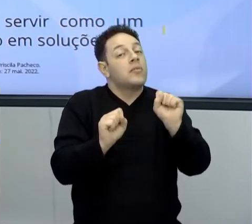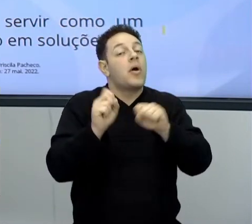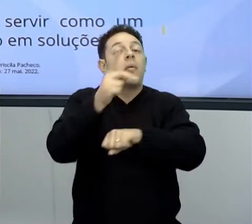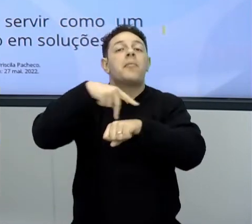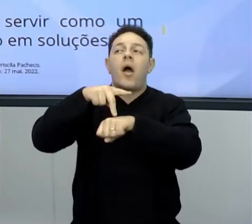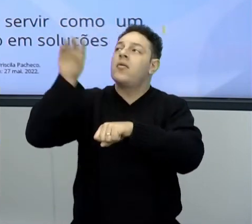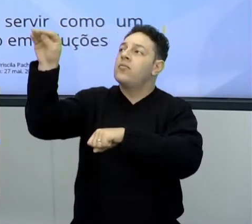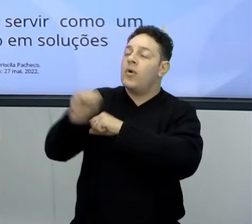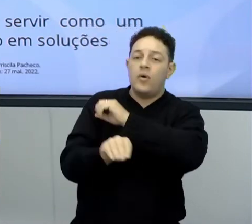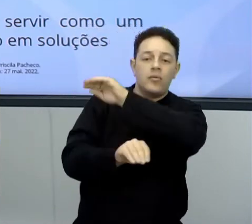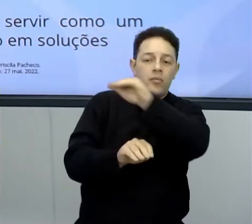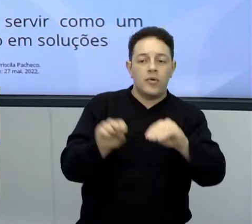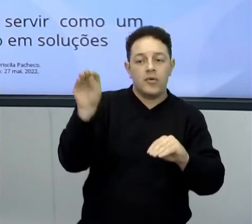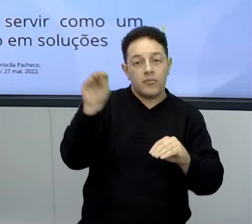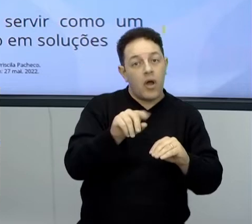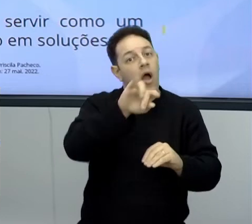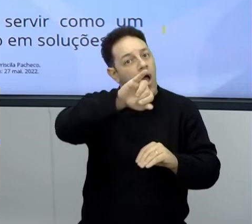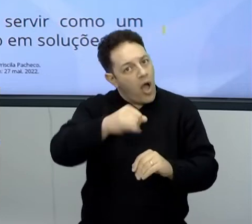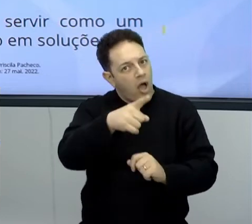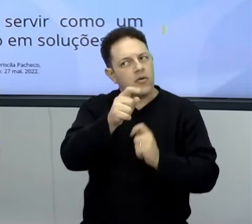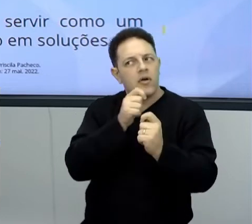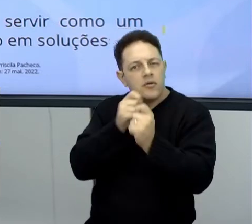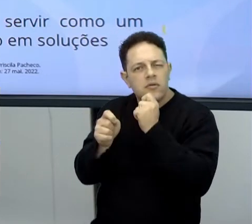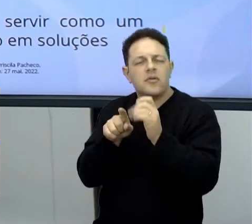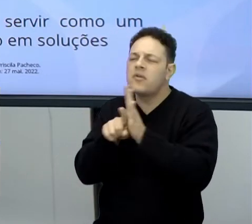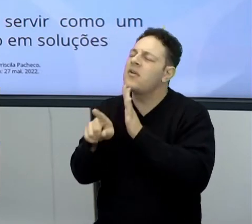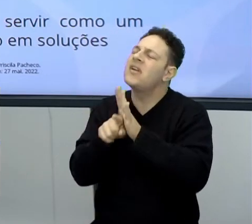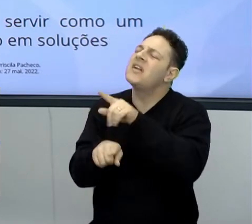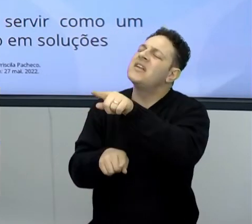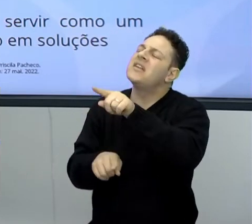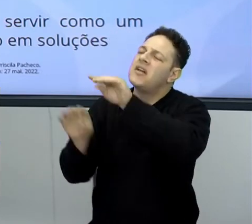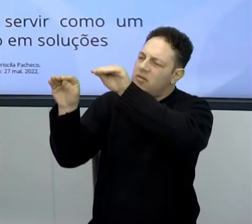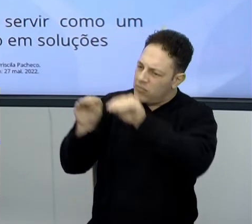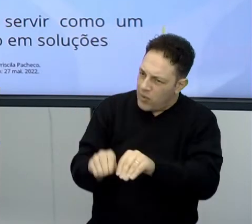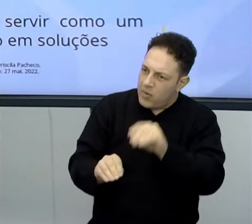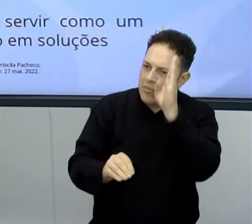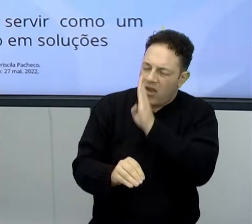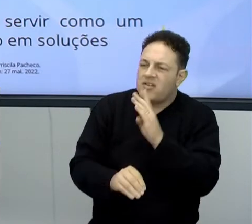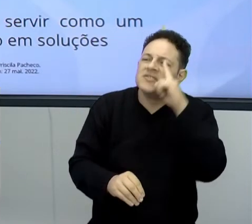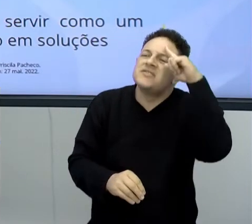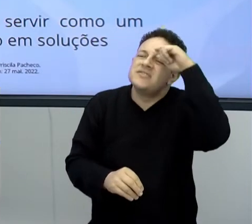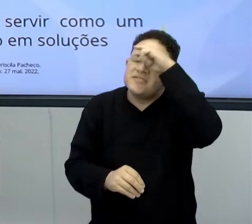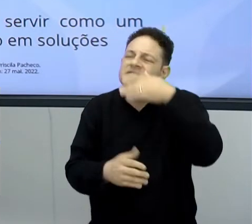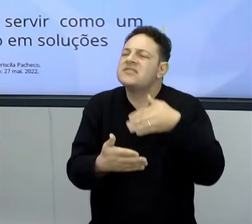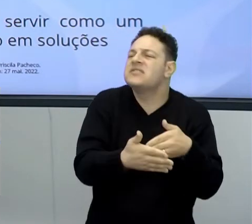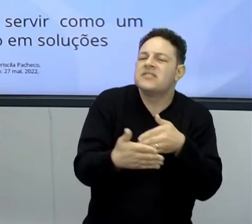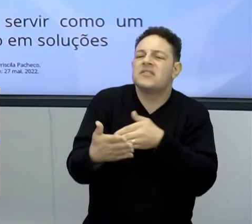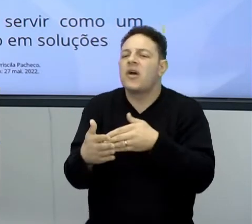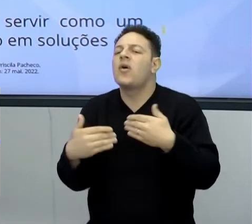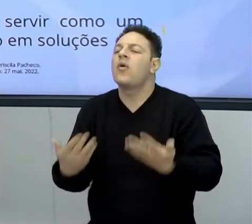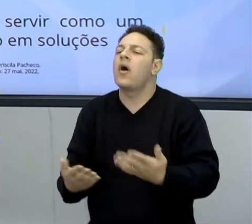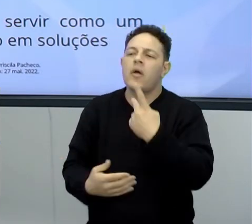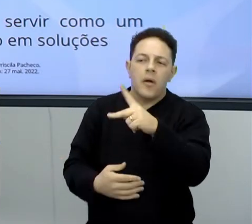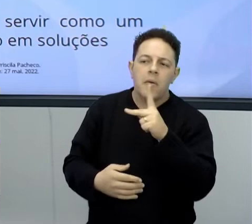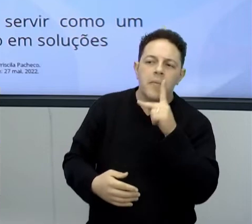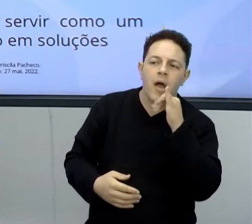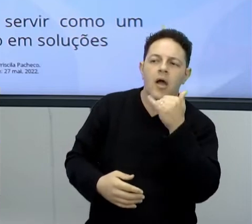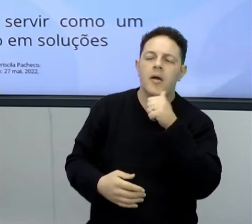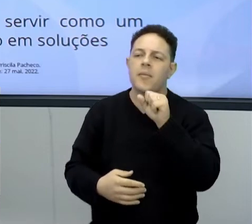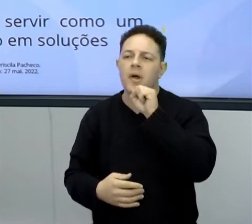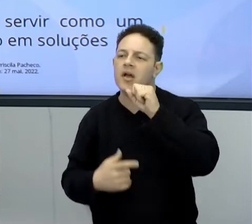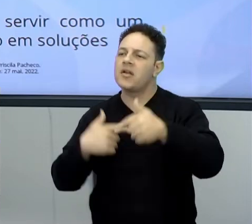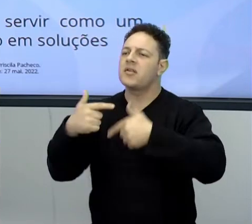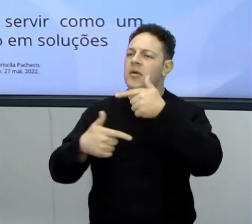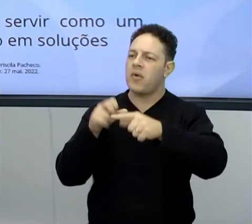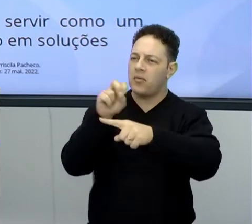podem entrevistá-los, né? Quais as dificuldades que eles sofrem aqui, né? Os seus pais, em relação a